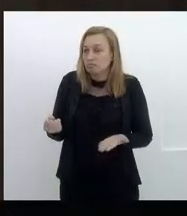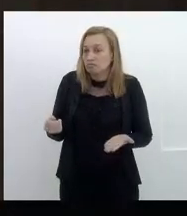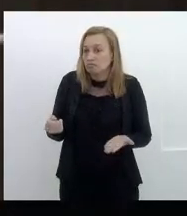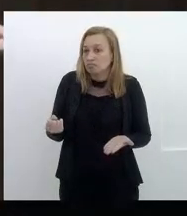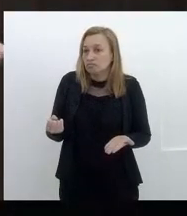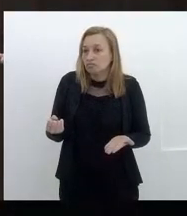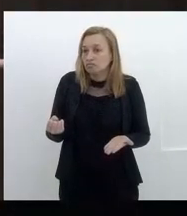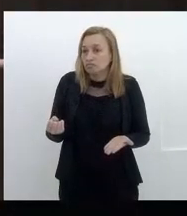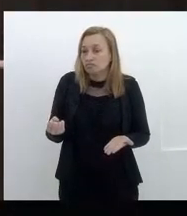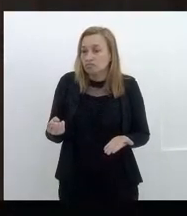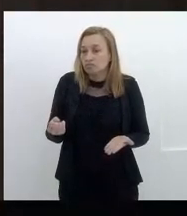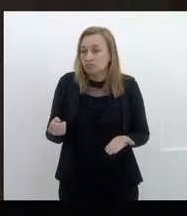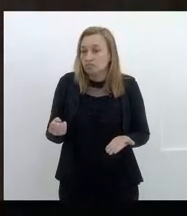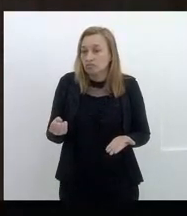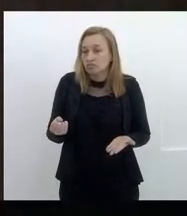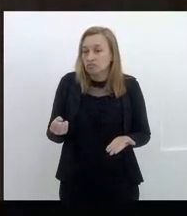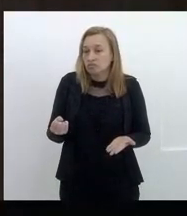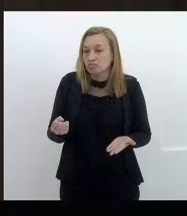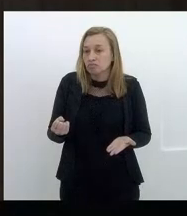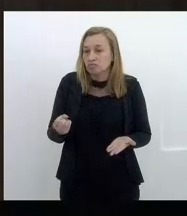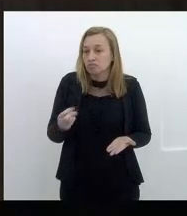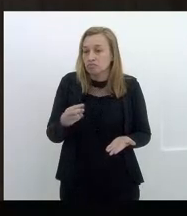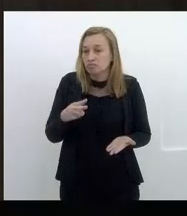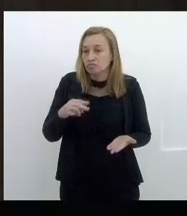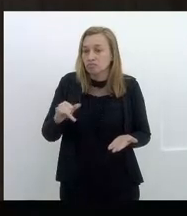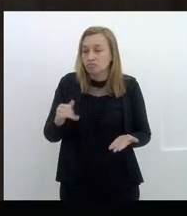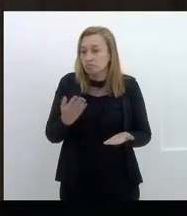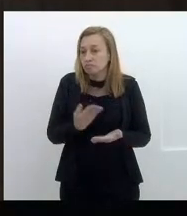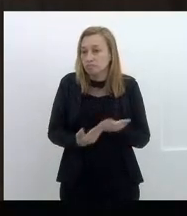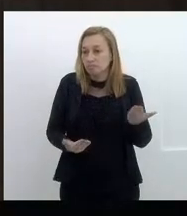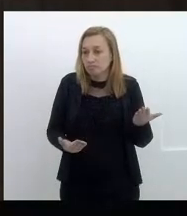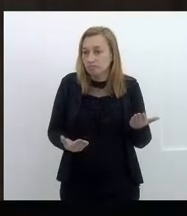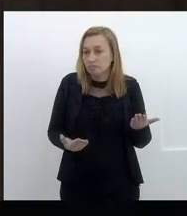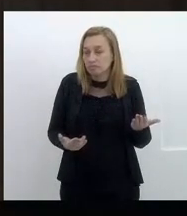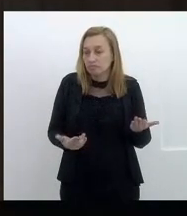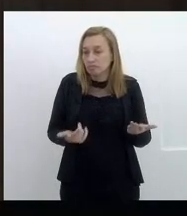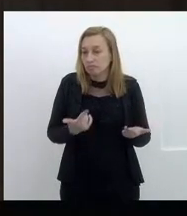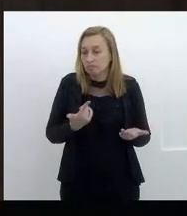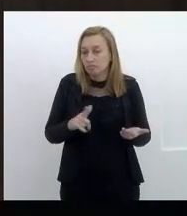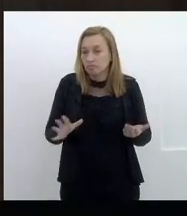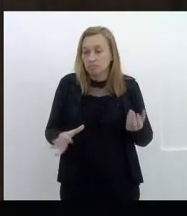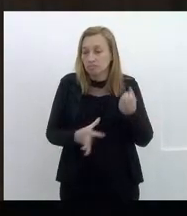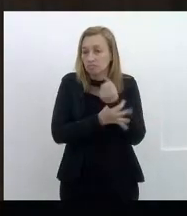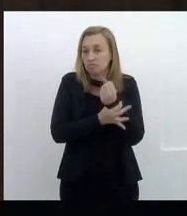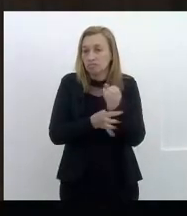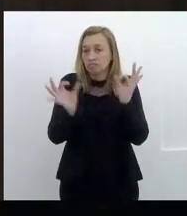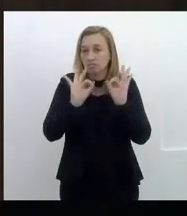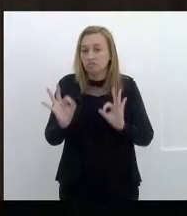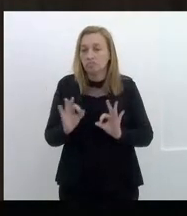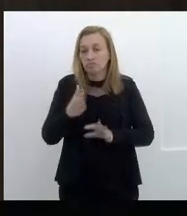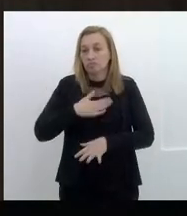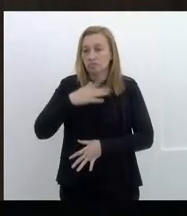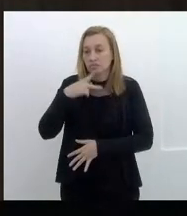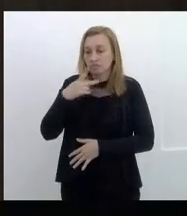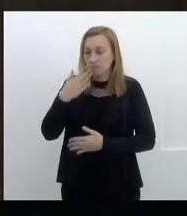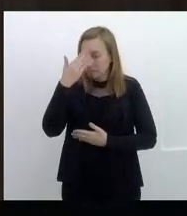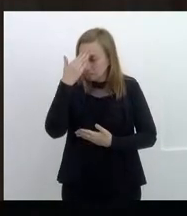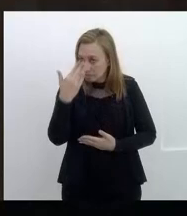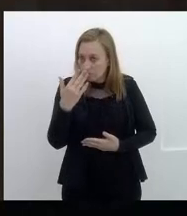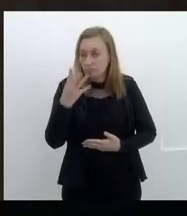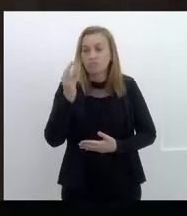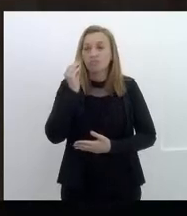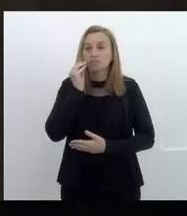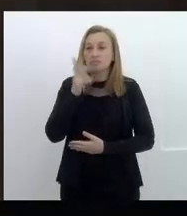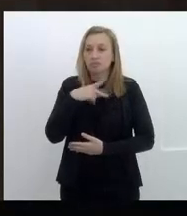absolutamente à Deriva com essas regras Então essas são as minhas considerações agradecendo a oportunidade